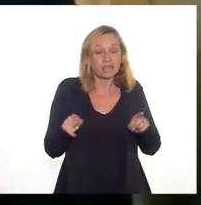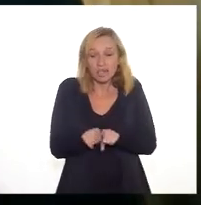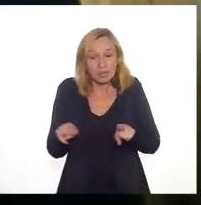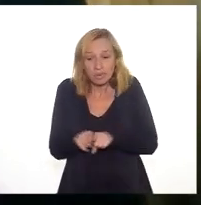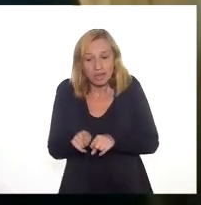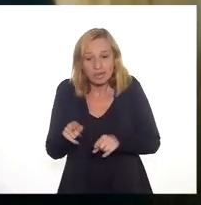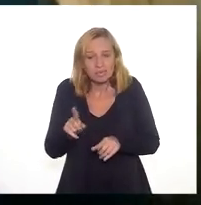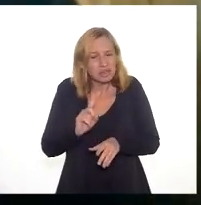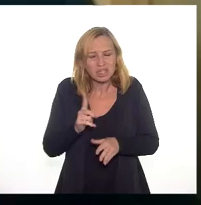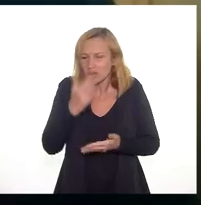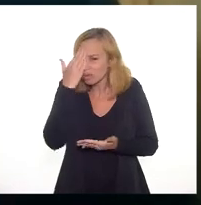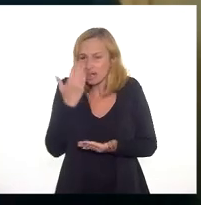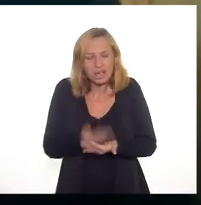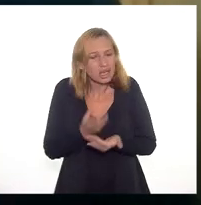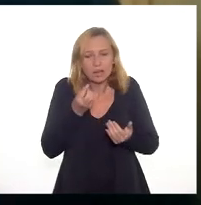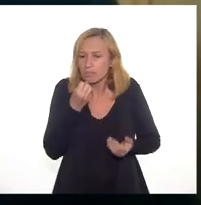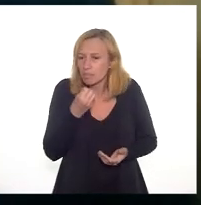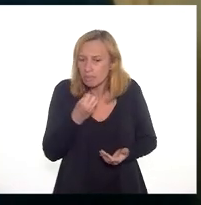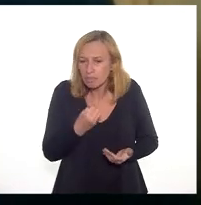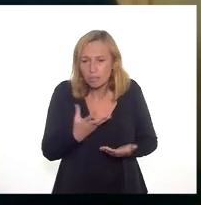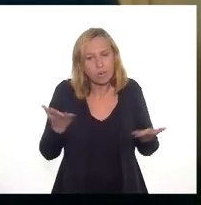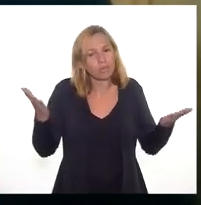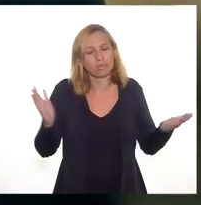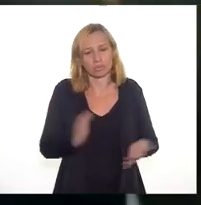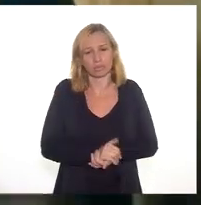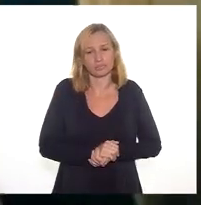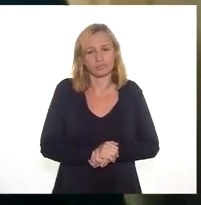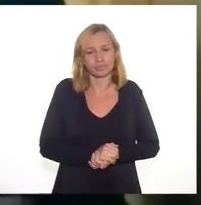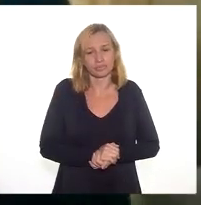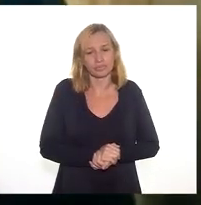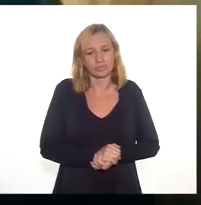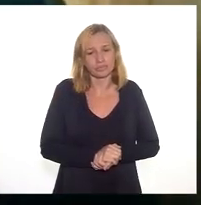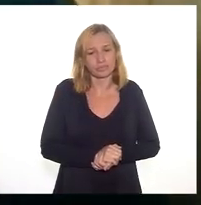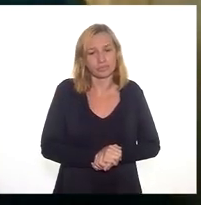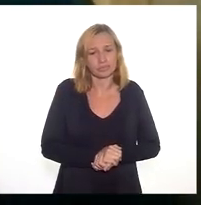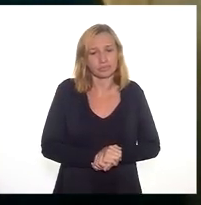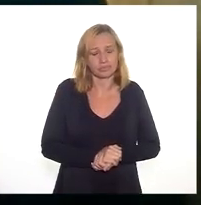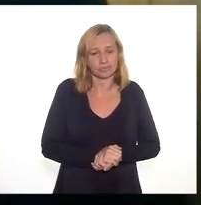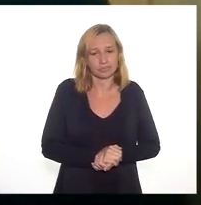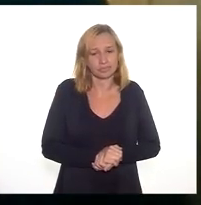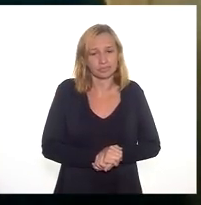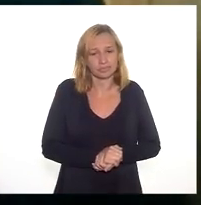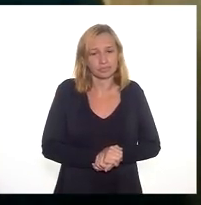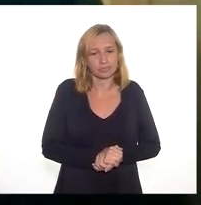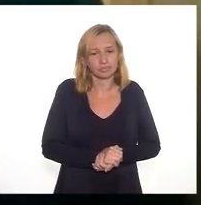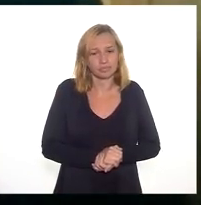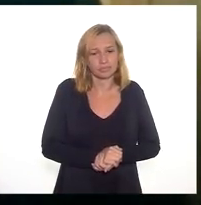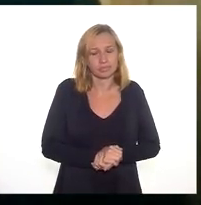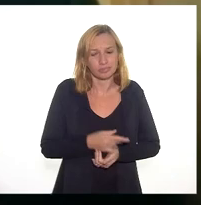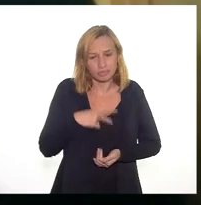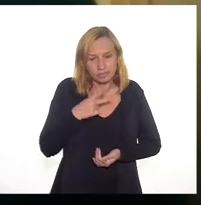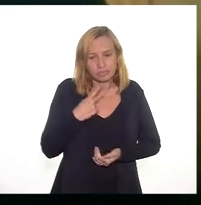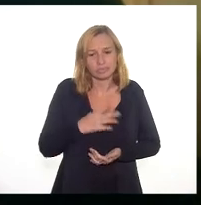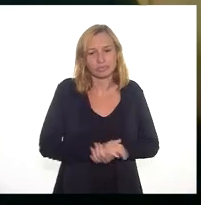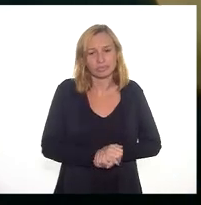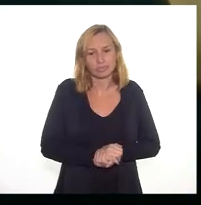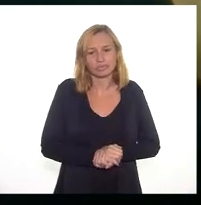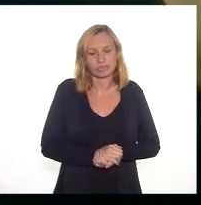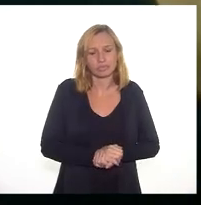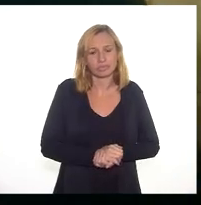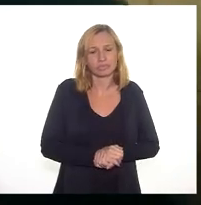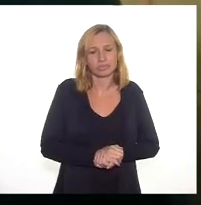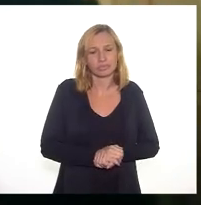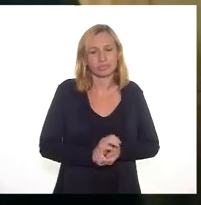não crê, ponto. E esse é o nosso grande posicionamento. E assim